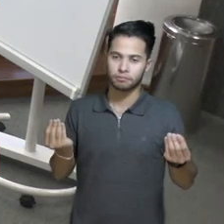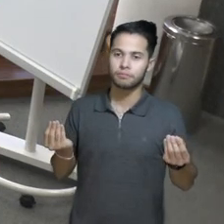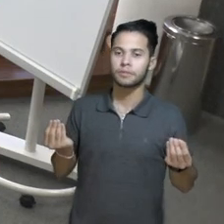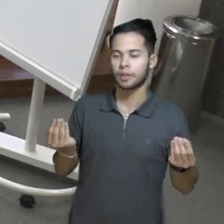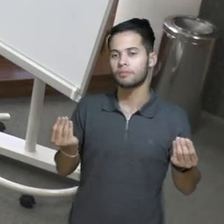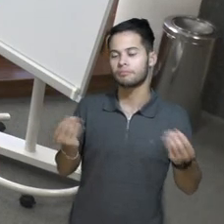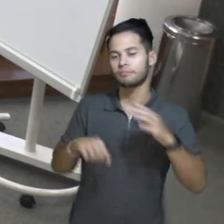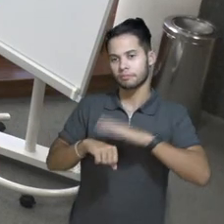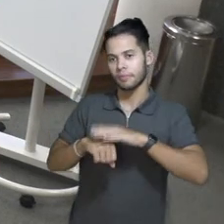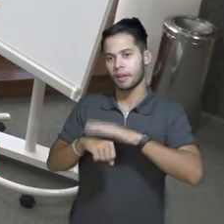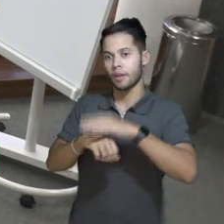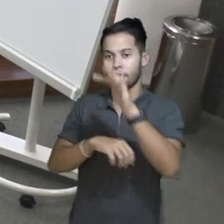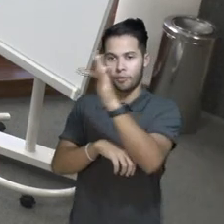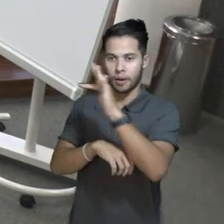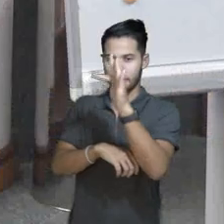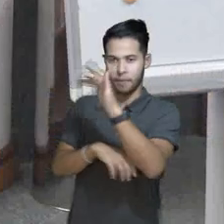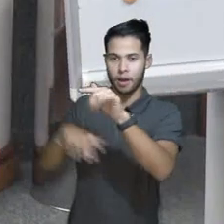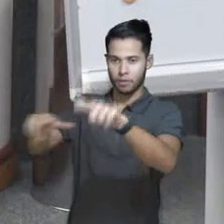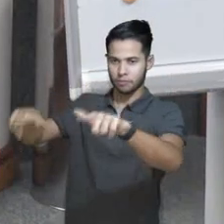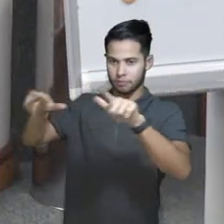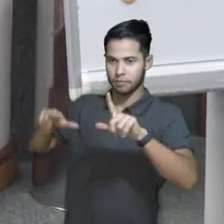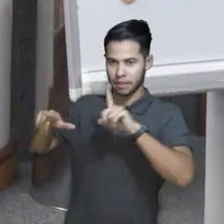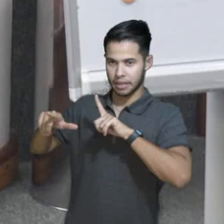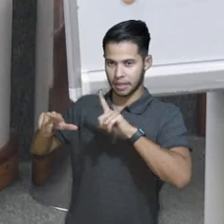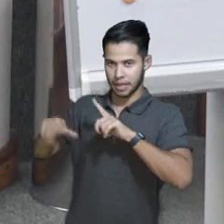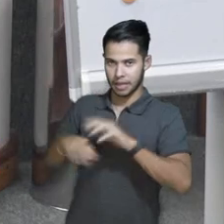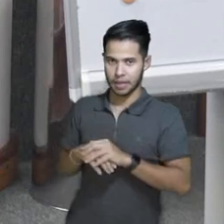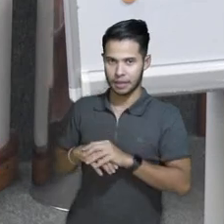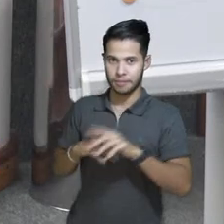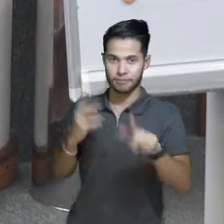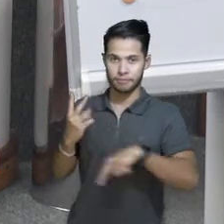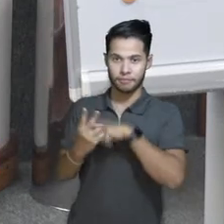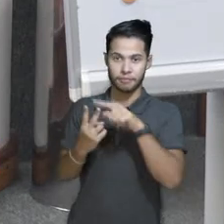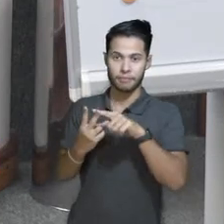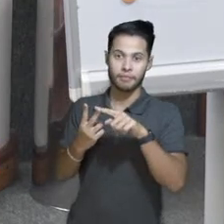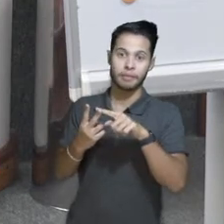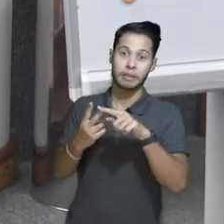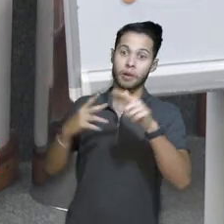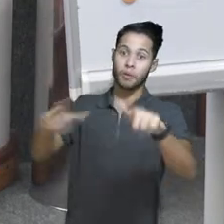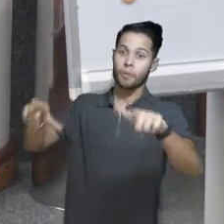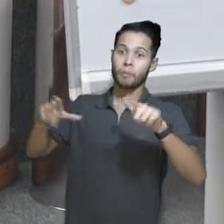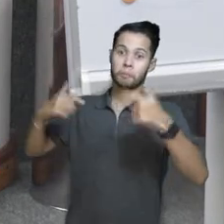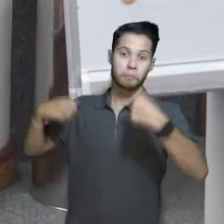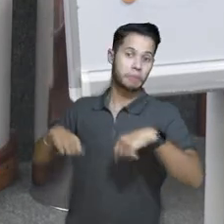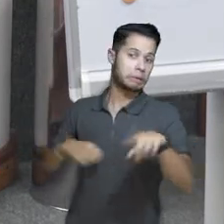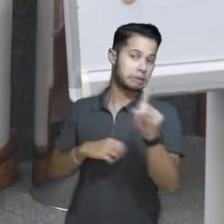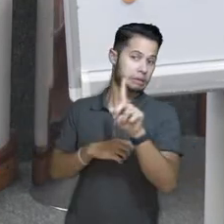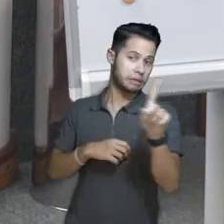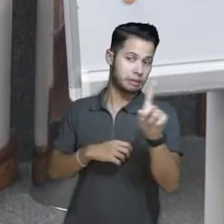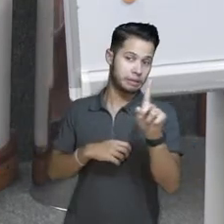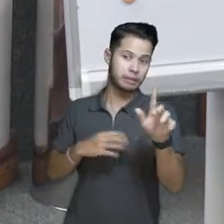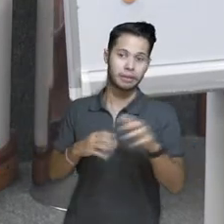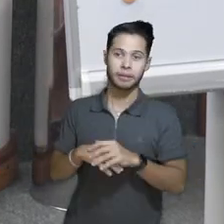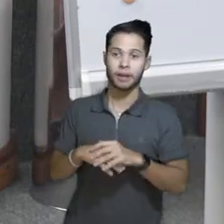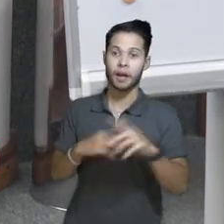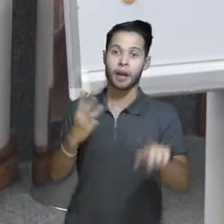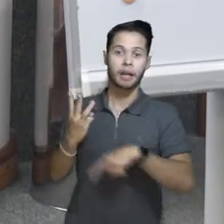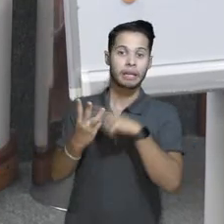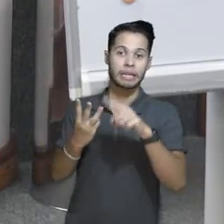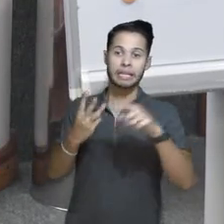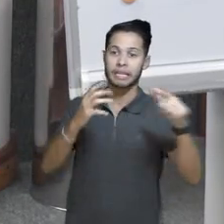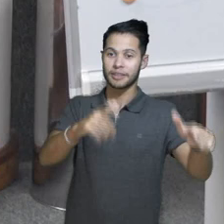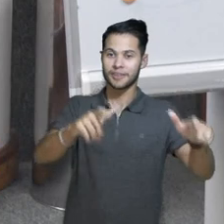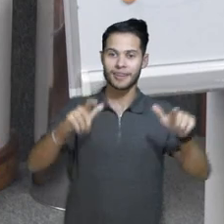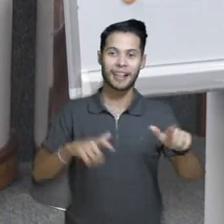ser obrigatório até porque ela não tem reconhecimento no sentido de nível de Ministério da Educação e não há a certificação o